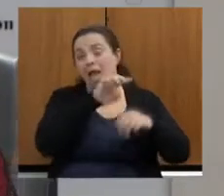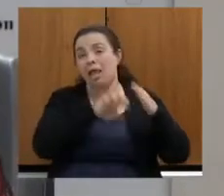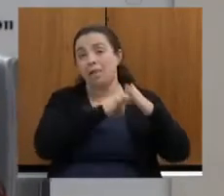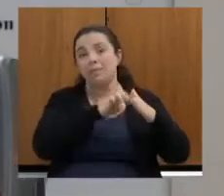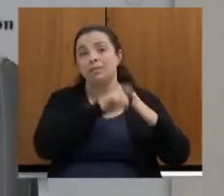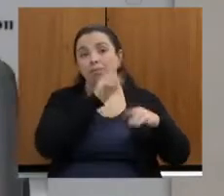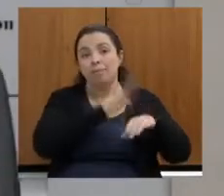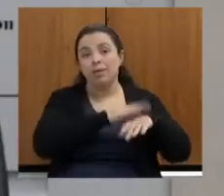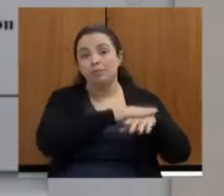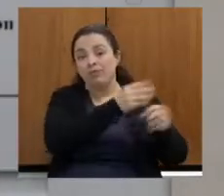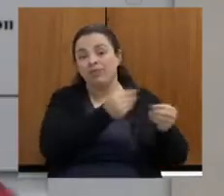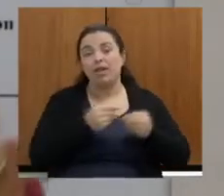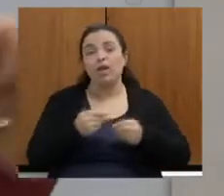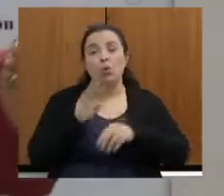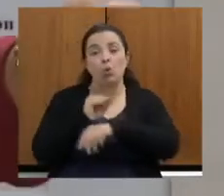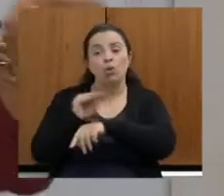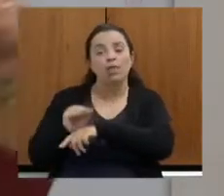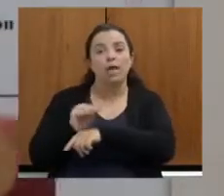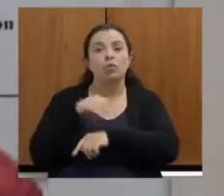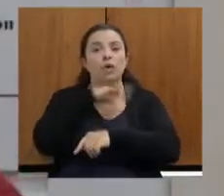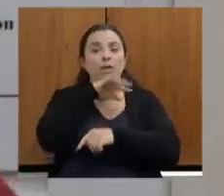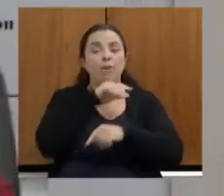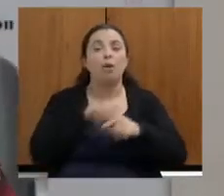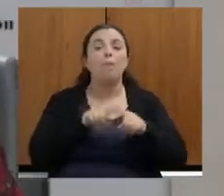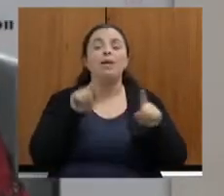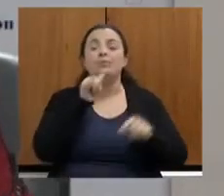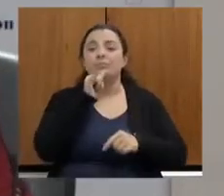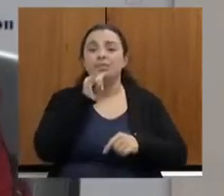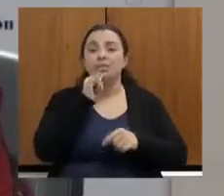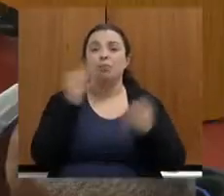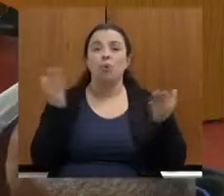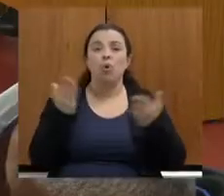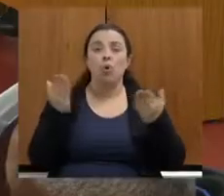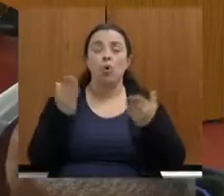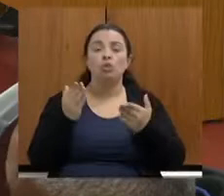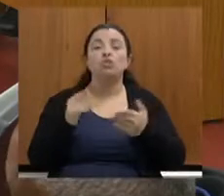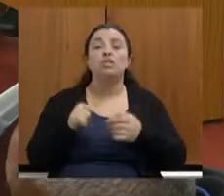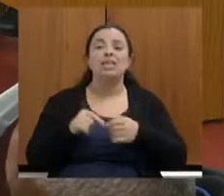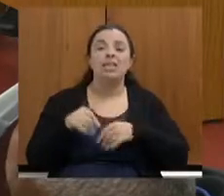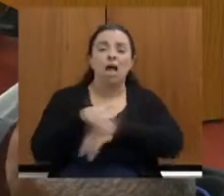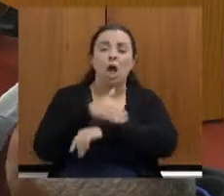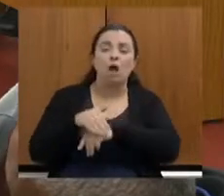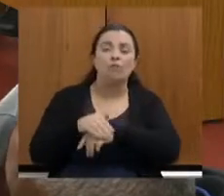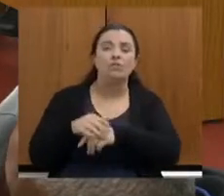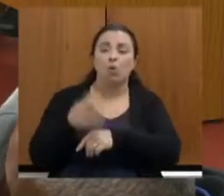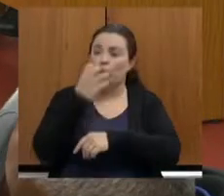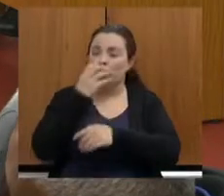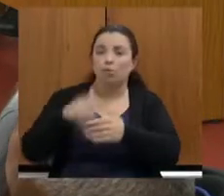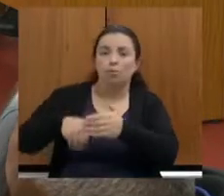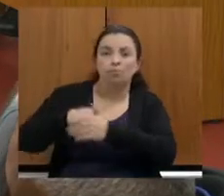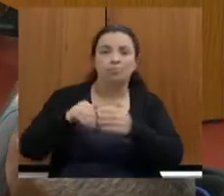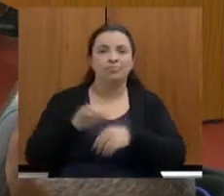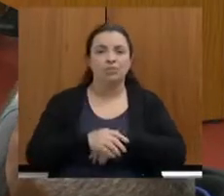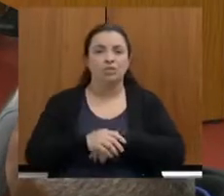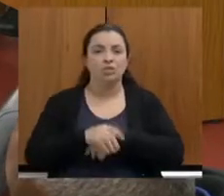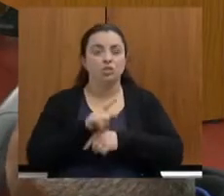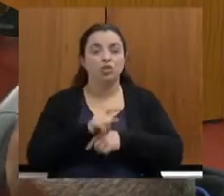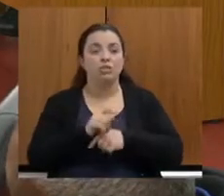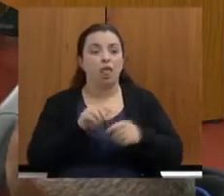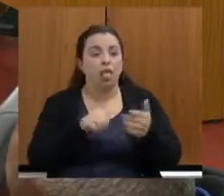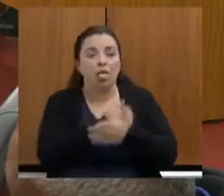hoje se você passa você dá um chute um cachorro é maus tratos aos animais se você tropeçar no outro é maus-tratos